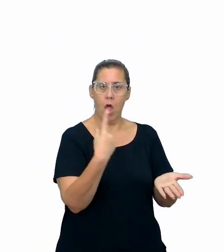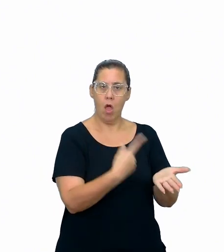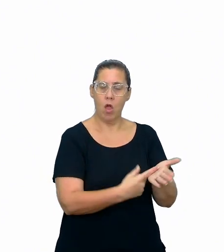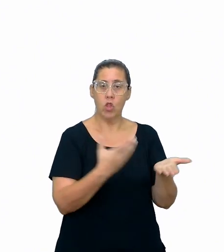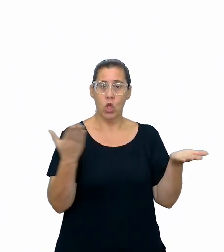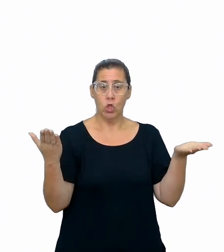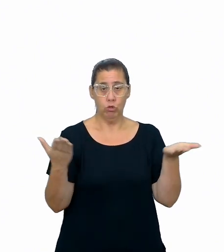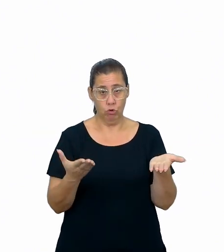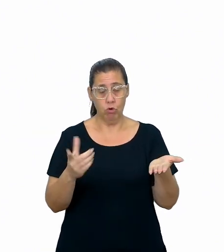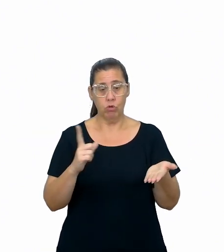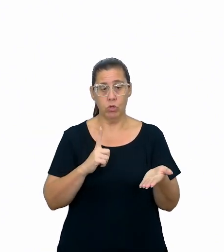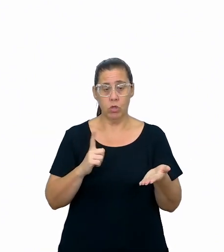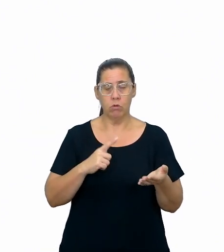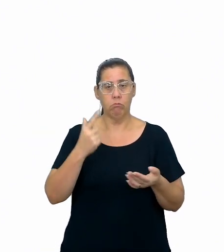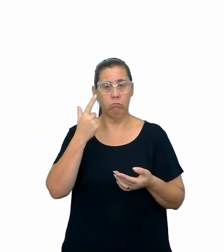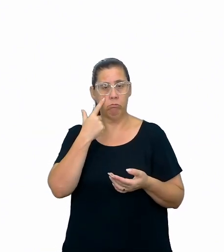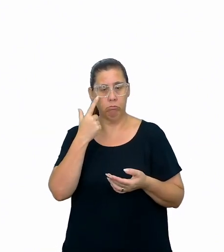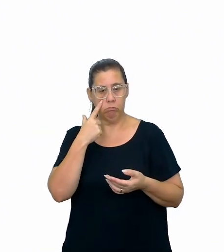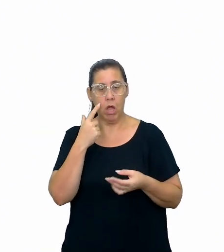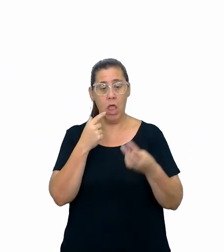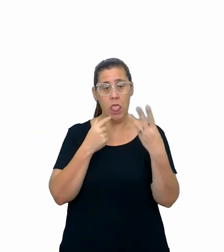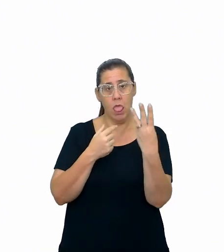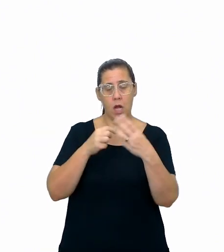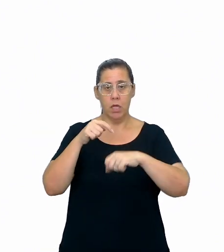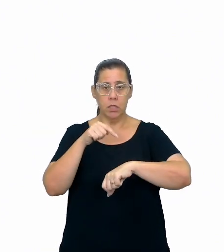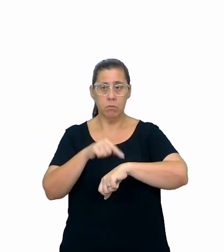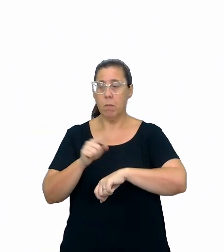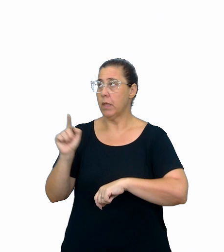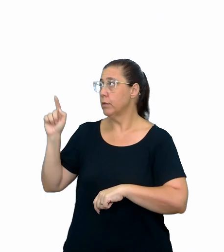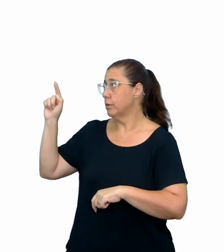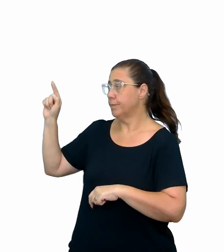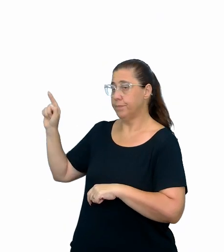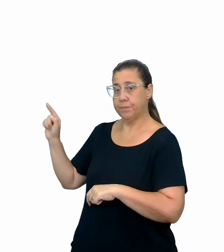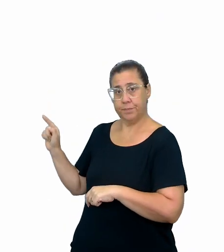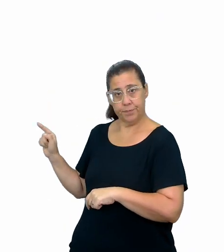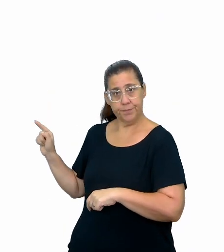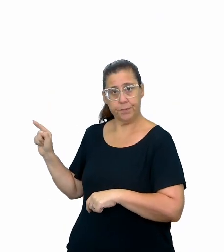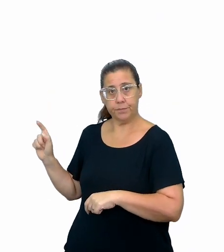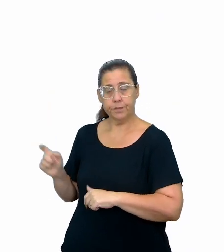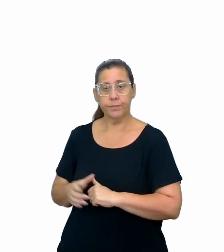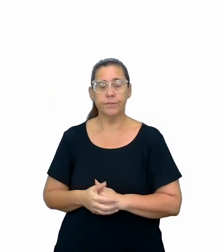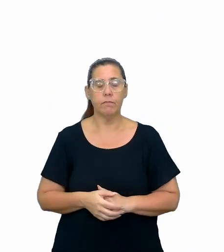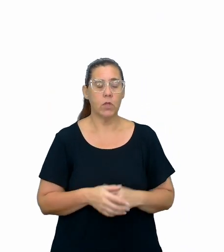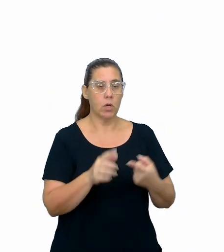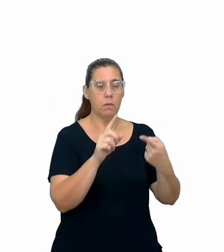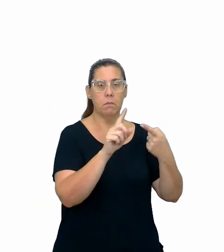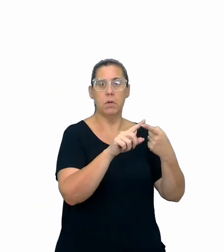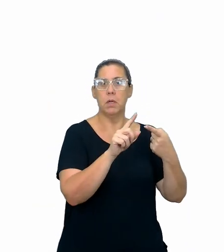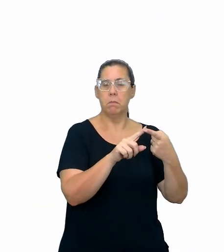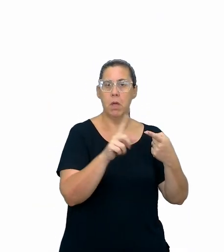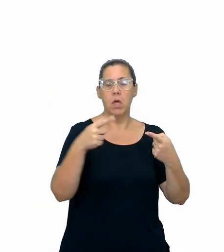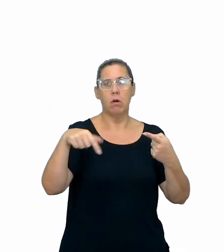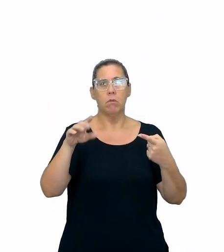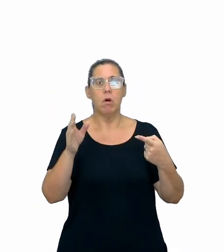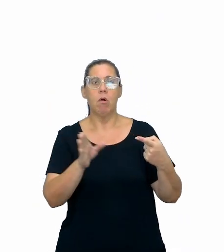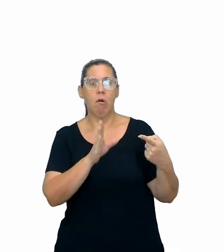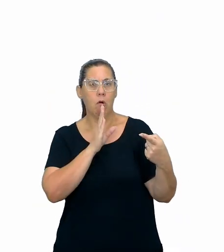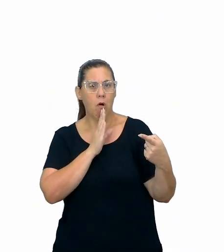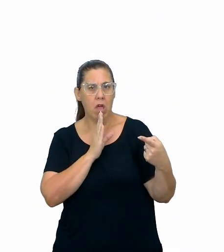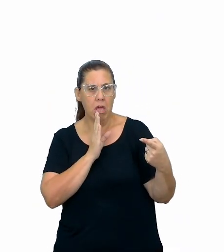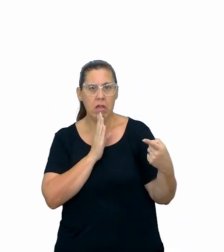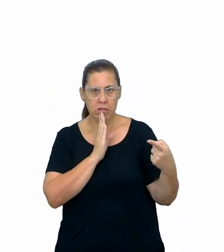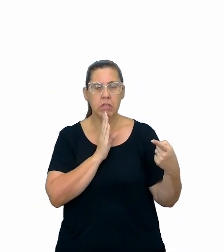agenda de hoje, ela prevê aí 3 momentos No primeiro momento, nós vamos conhecer